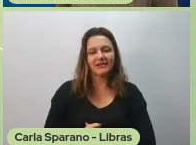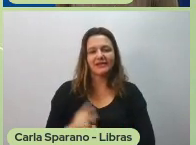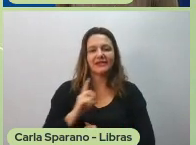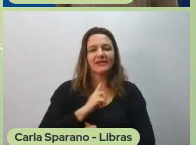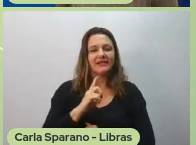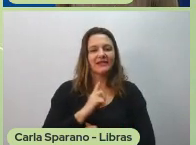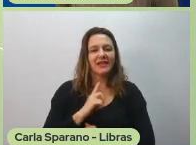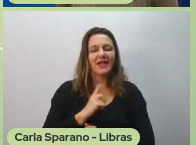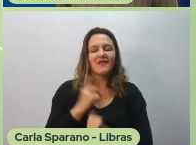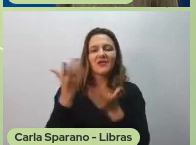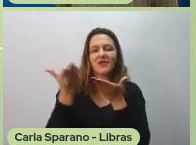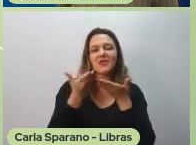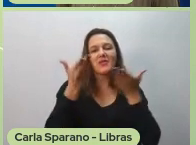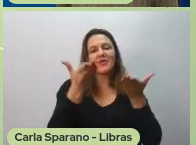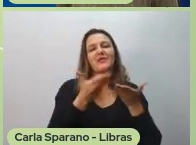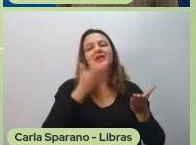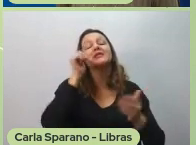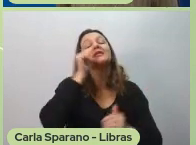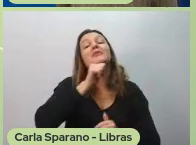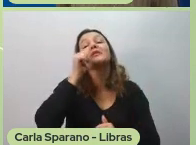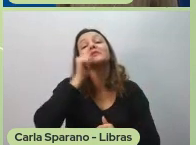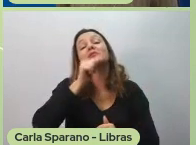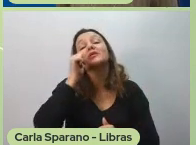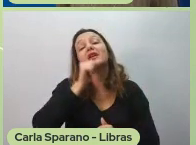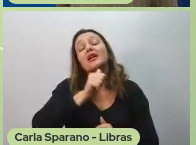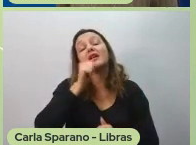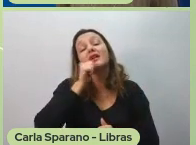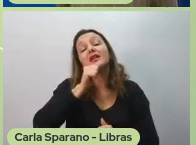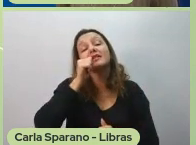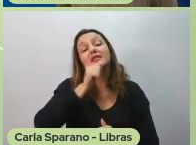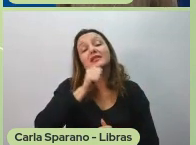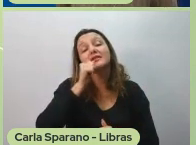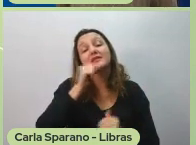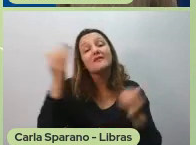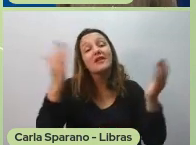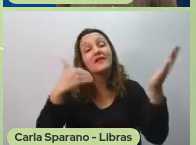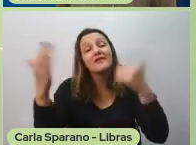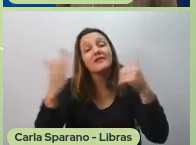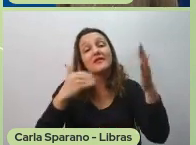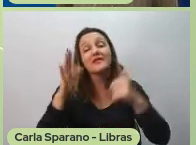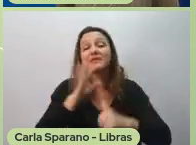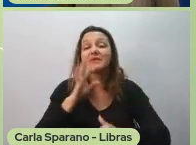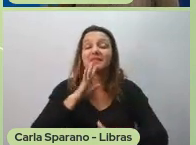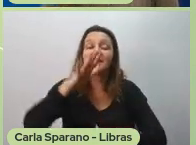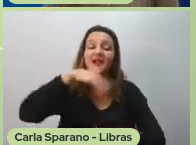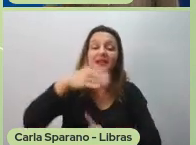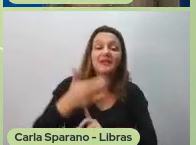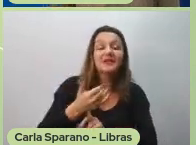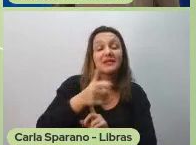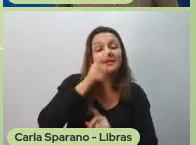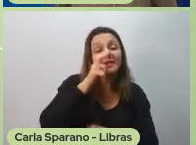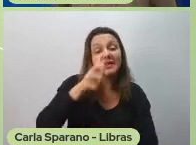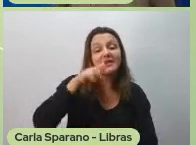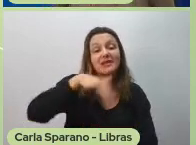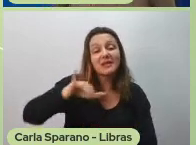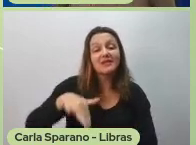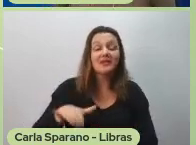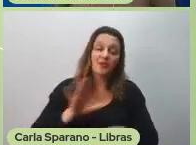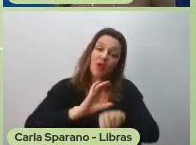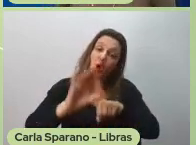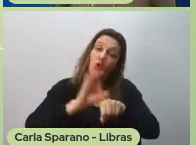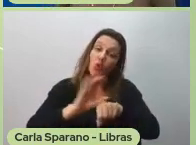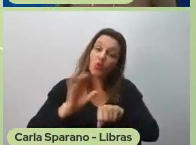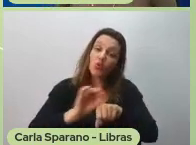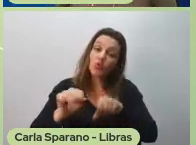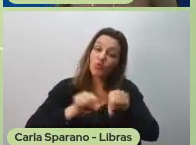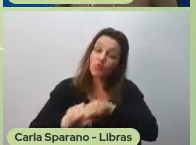um convite às mulheres conhecerem as áreas de tecnologia, as áreas técnicas, para se interessarem pela área, para fazerem as capacitações e